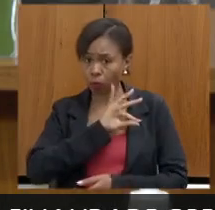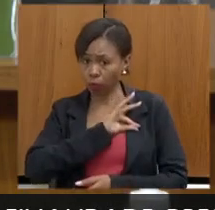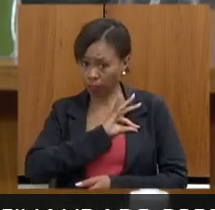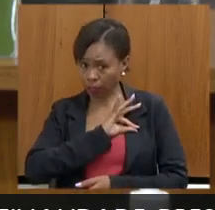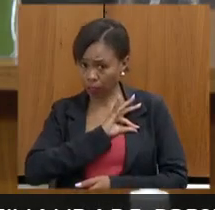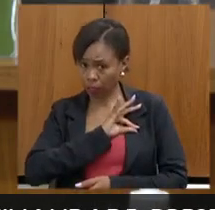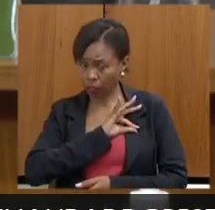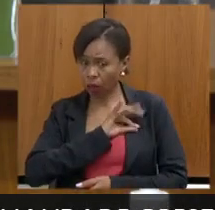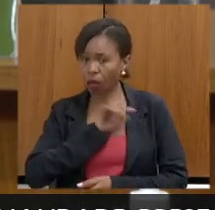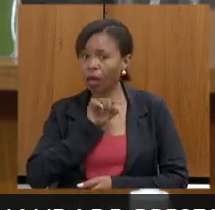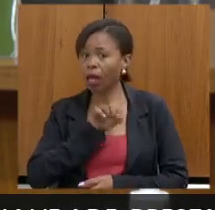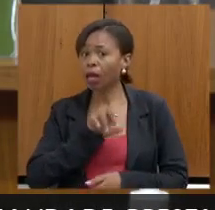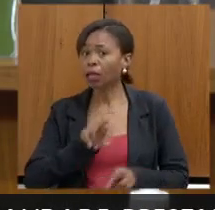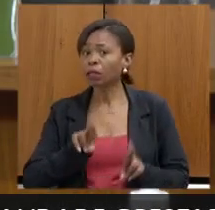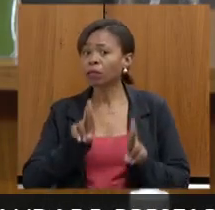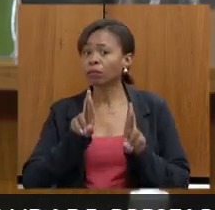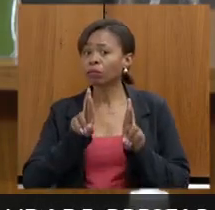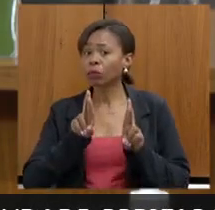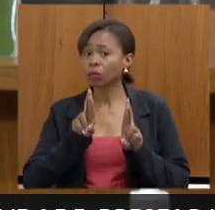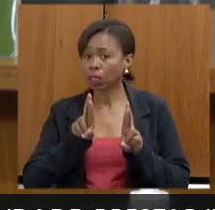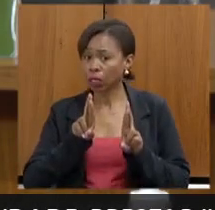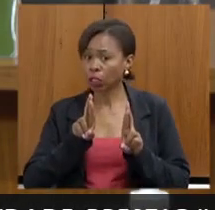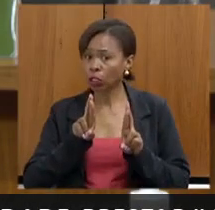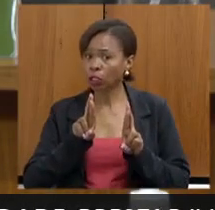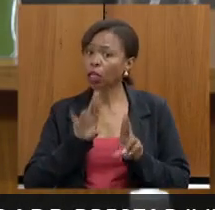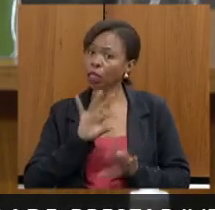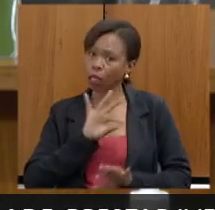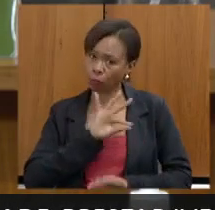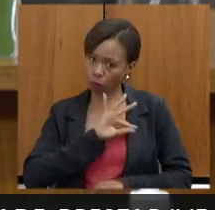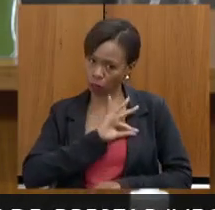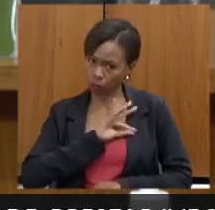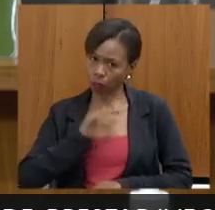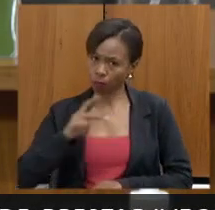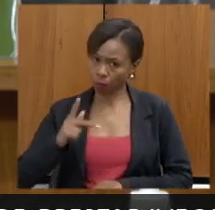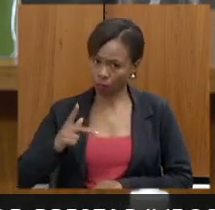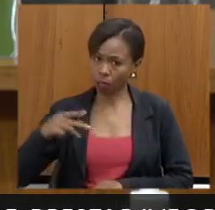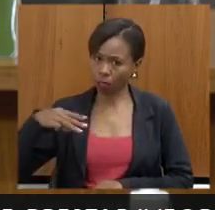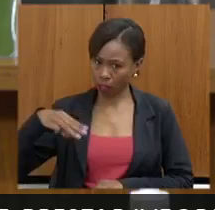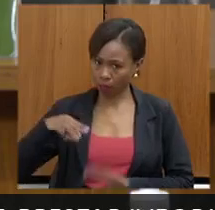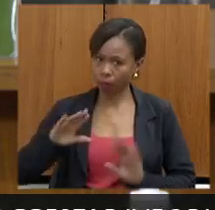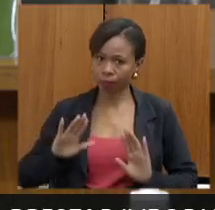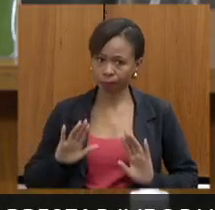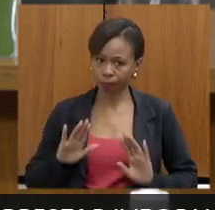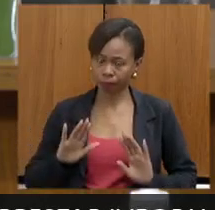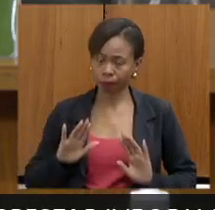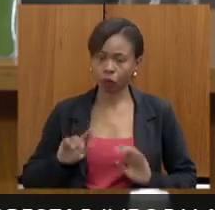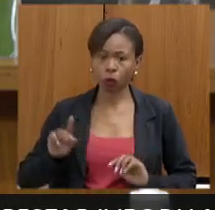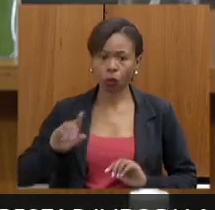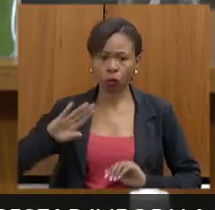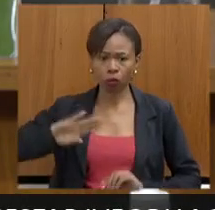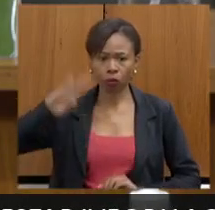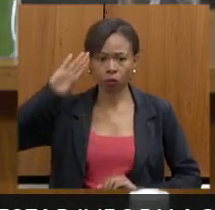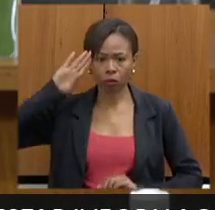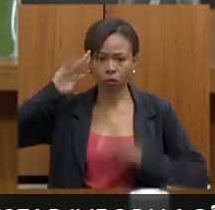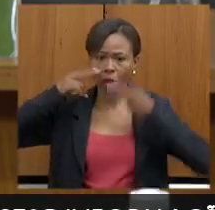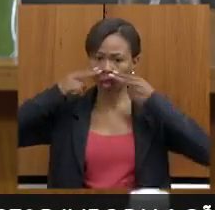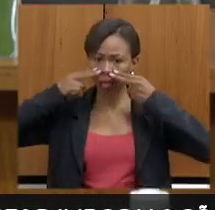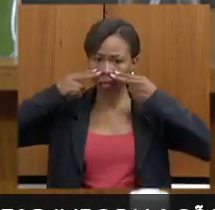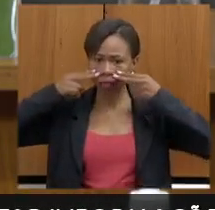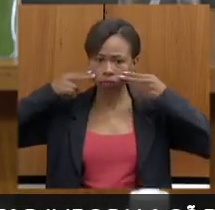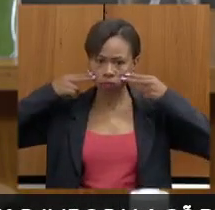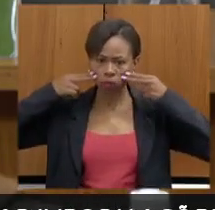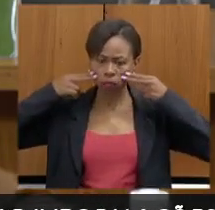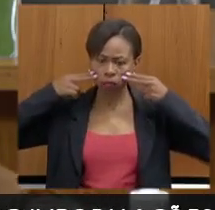competência da polícia o militar né assim como o exército não mandou os militares